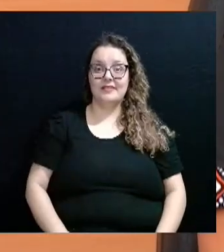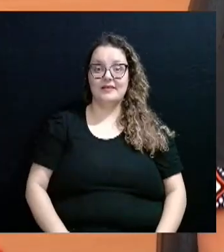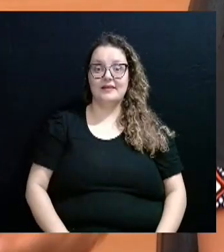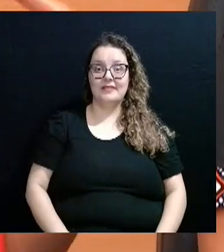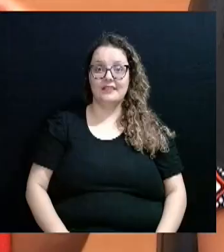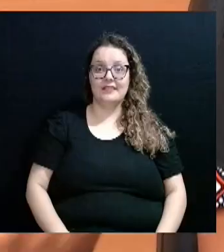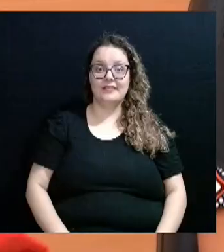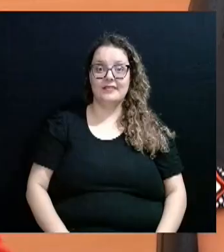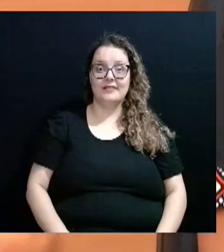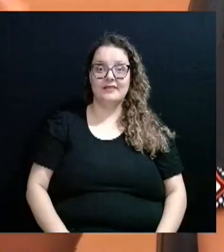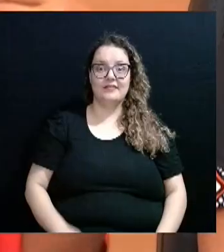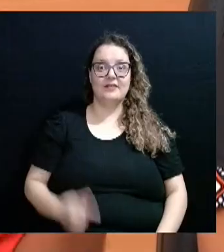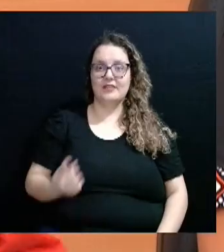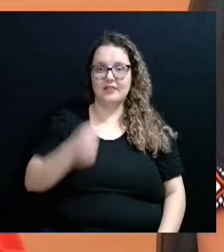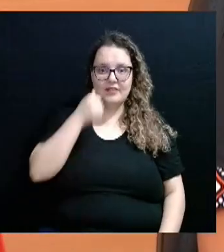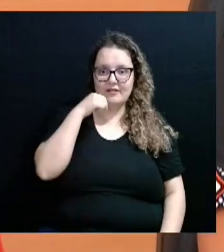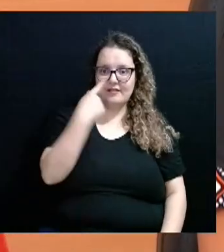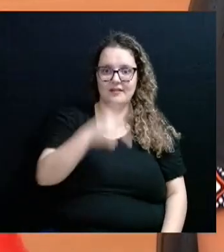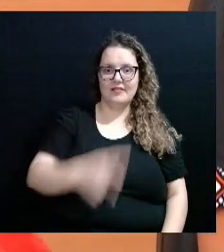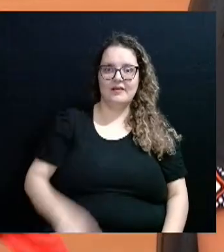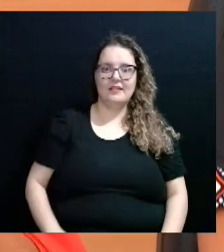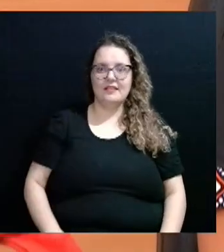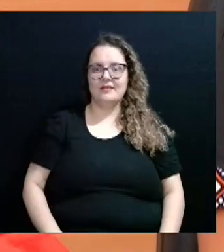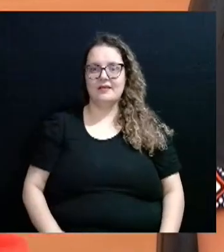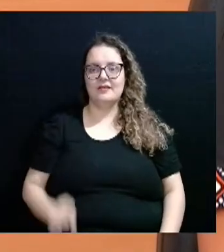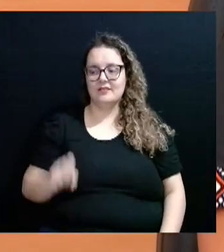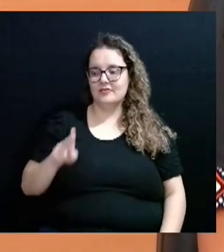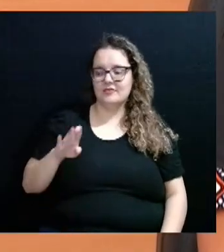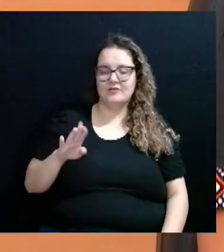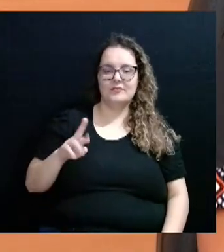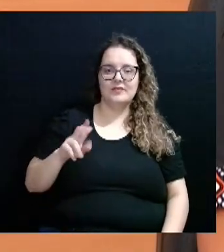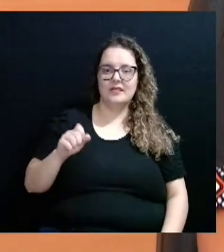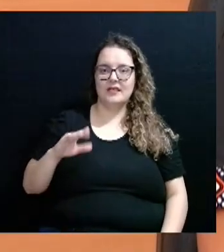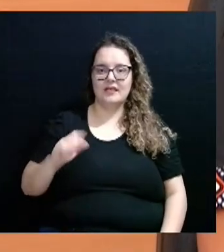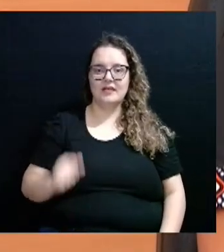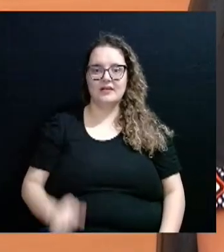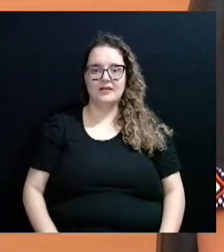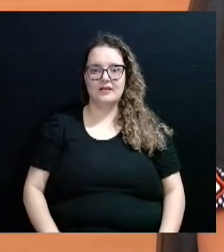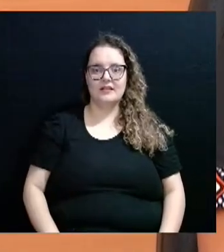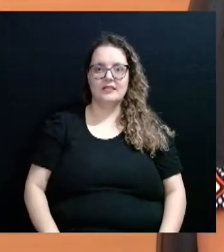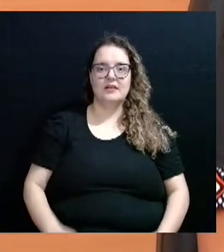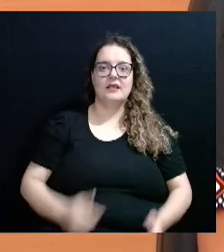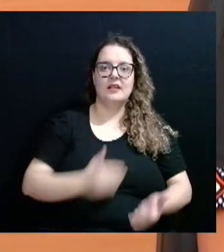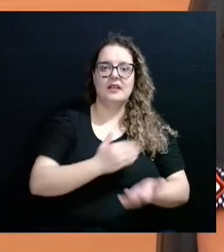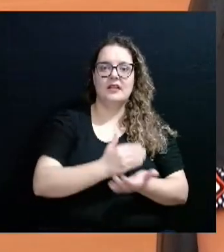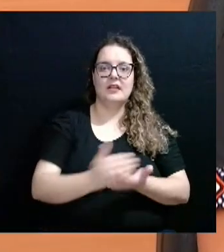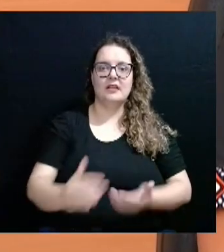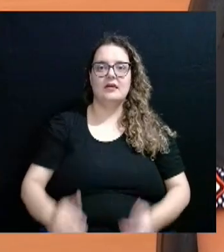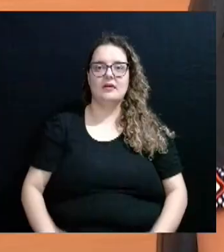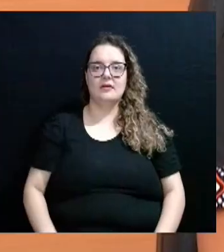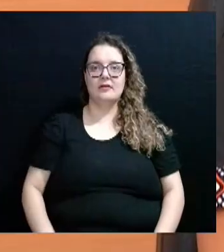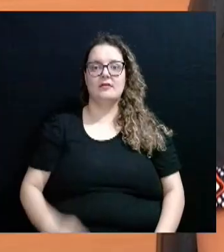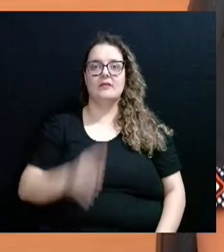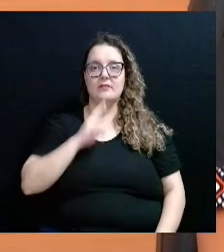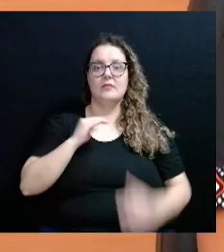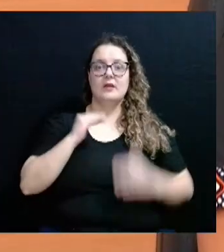E começou assim, subir, daí ela começa a dar uma resposta à altura, assim. E aquilo ali marcou também, né?